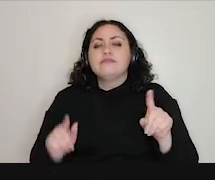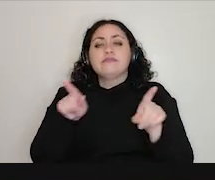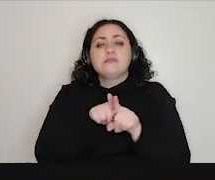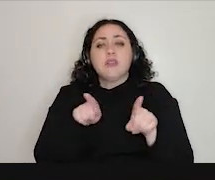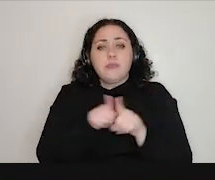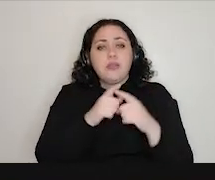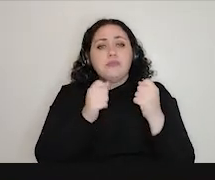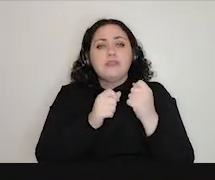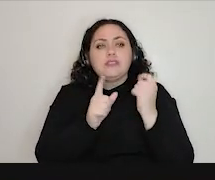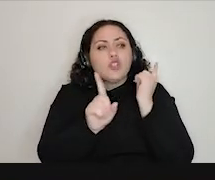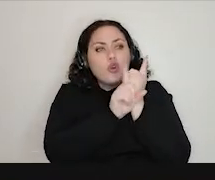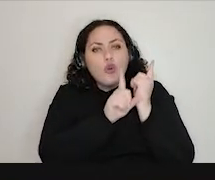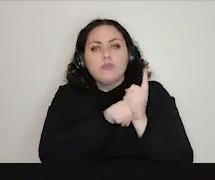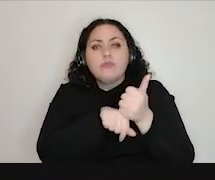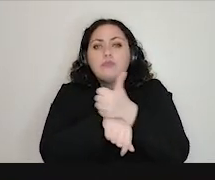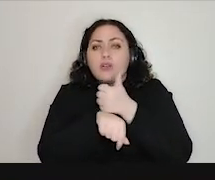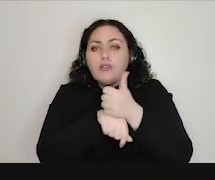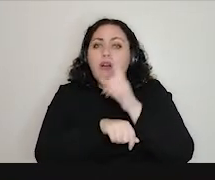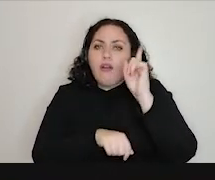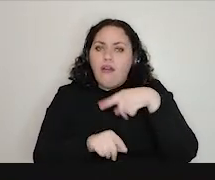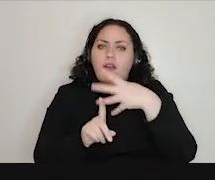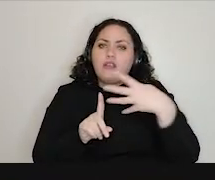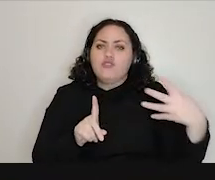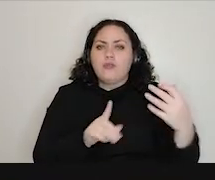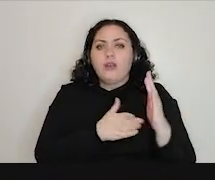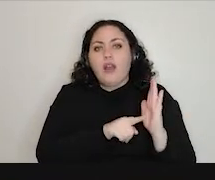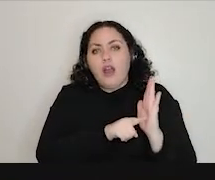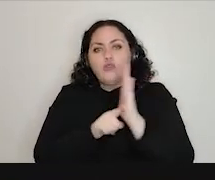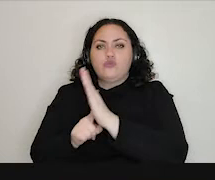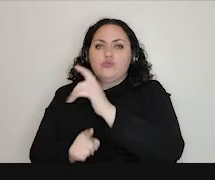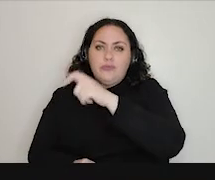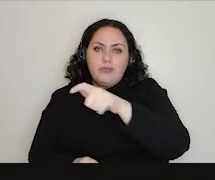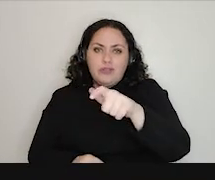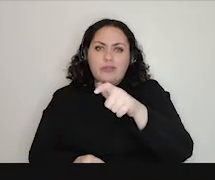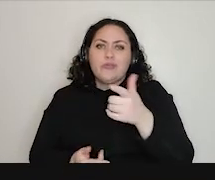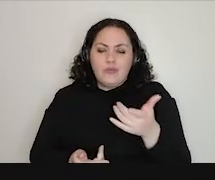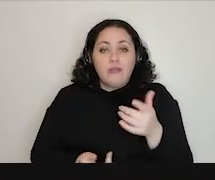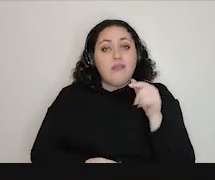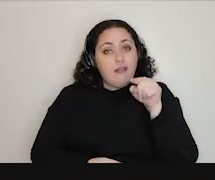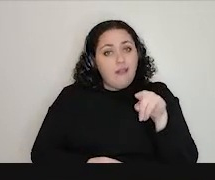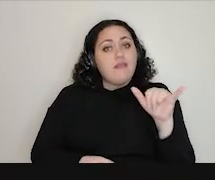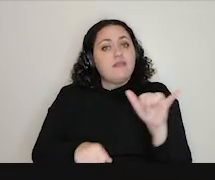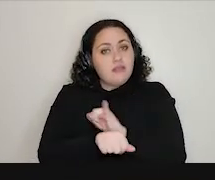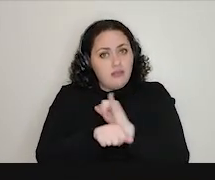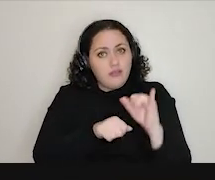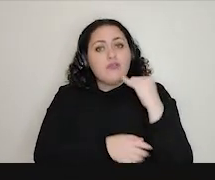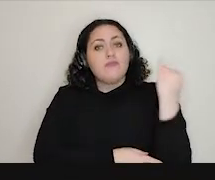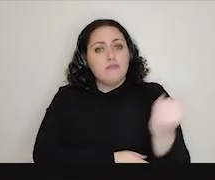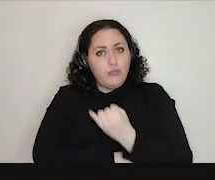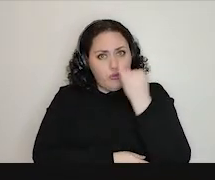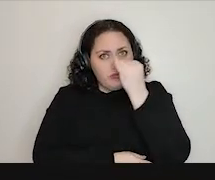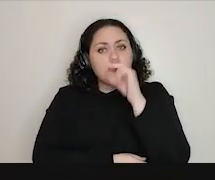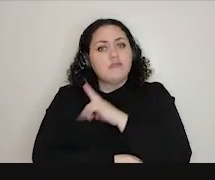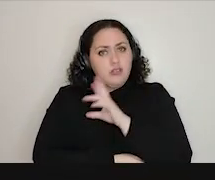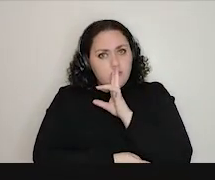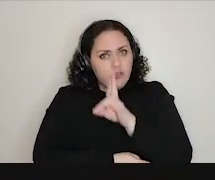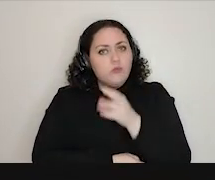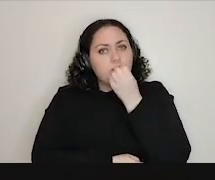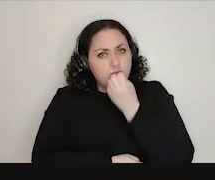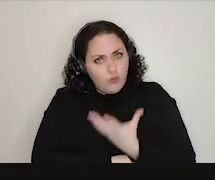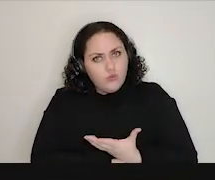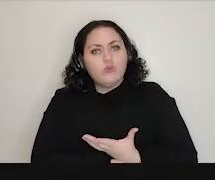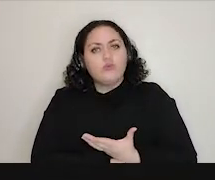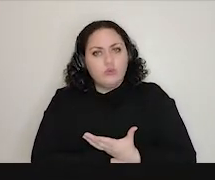sejam LGBTQIA+, para acolherem esse indivíduo. Então, essa é uma estratégia bem importante, que dá muito resultado,